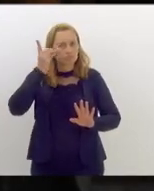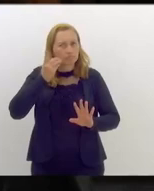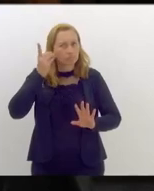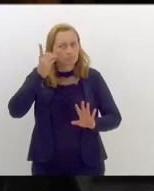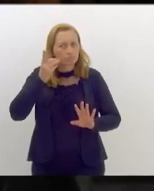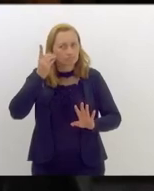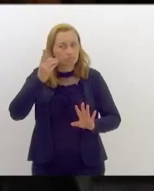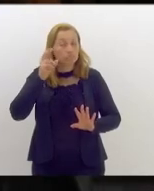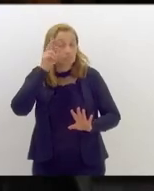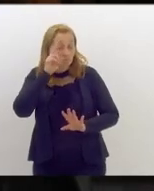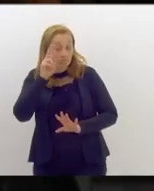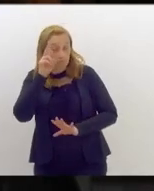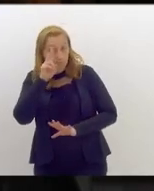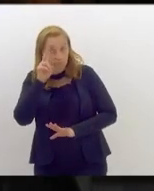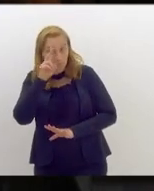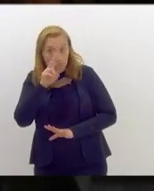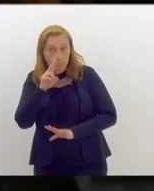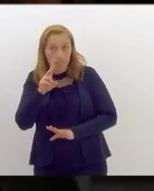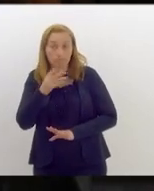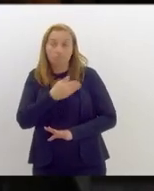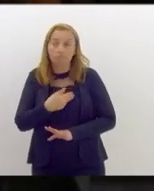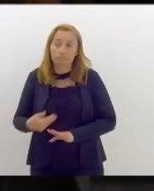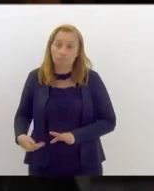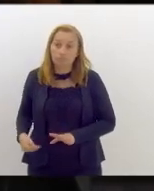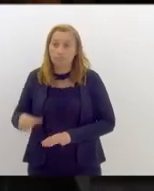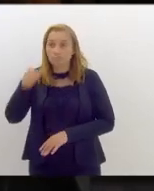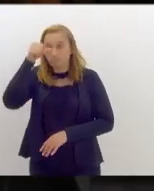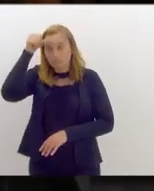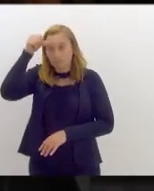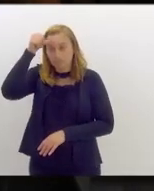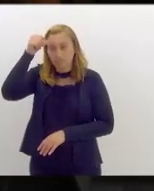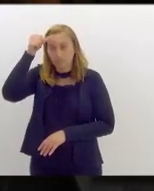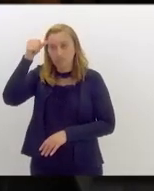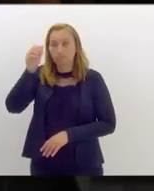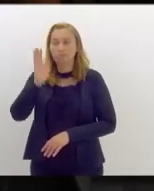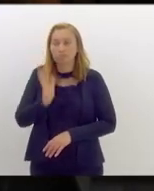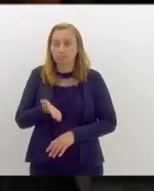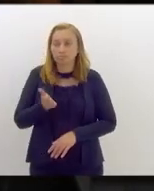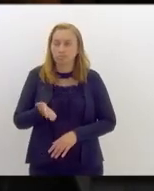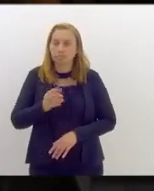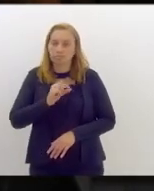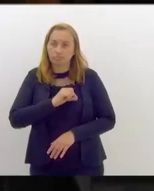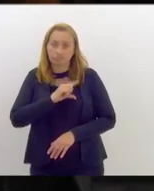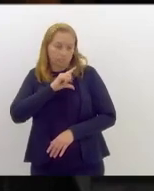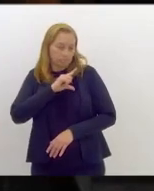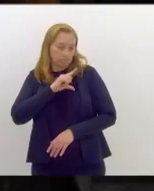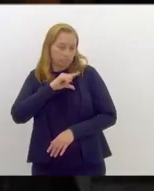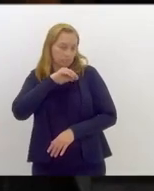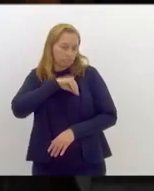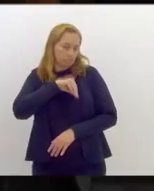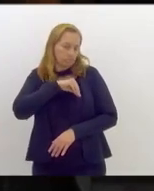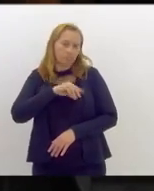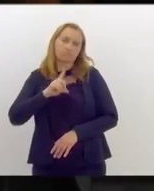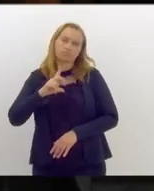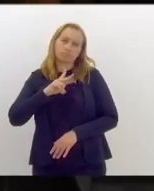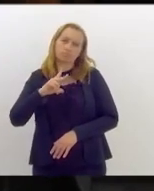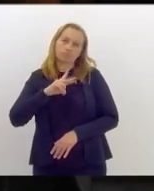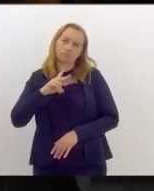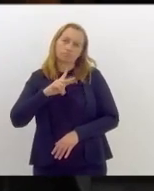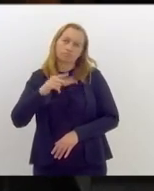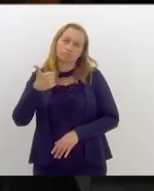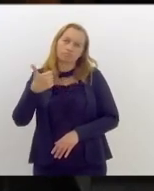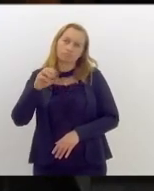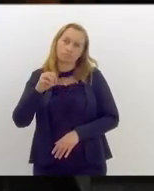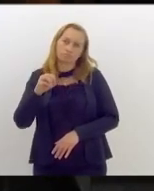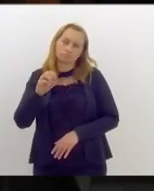devem se lembrar que o governador Cláudio Castro já aumentou o seu próprio salário em